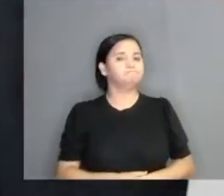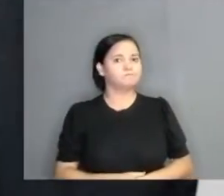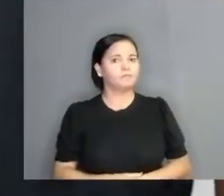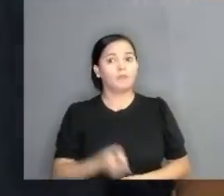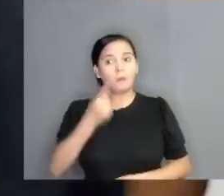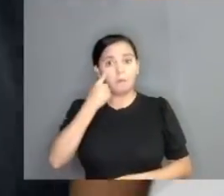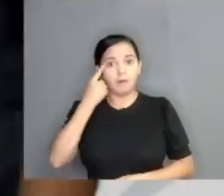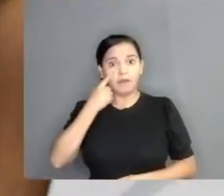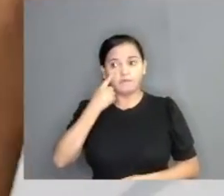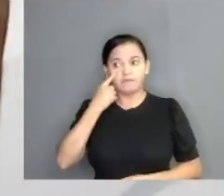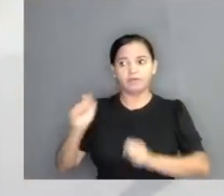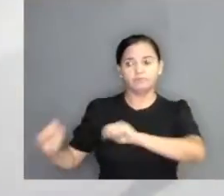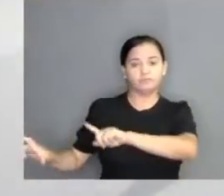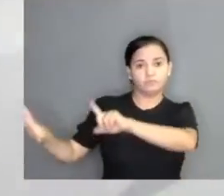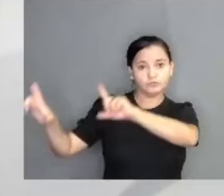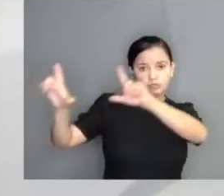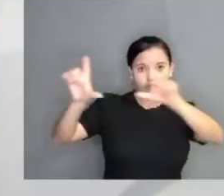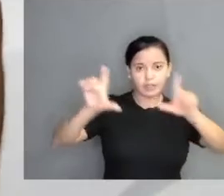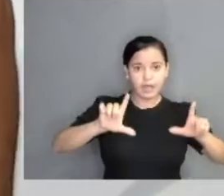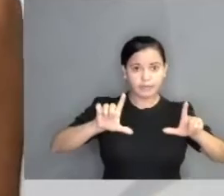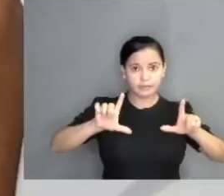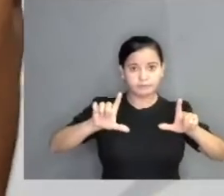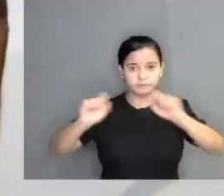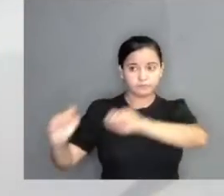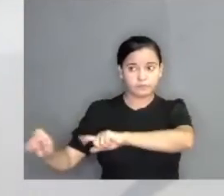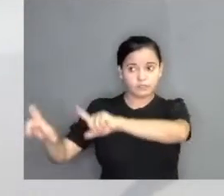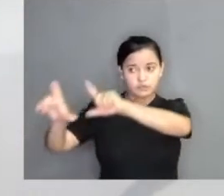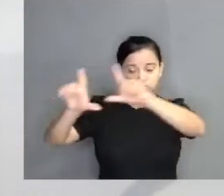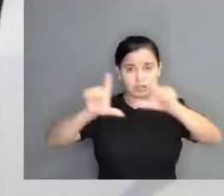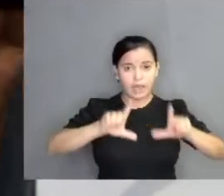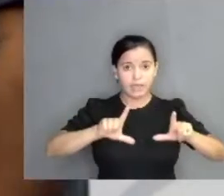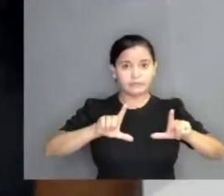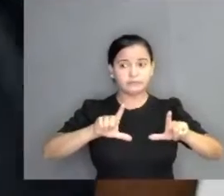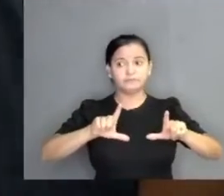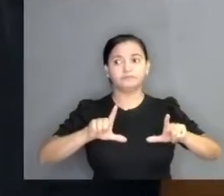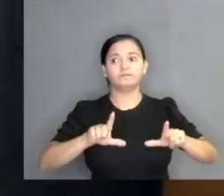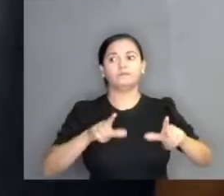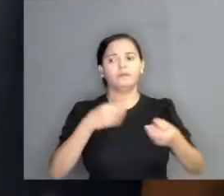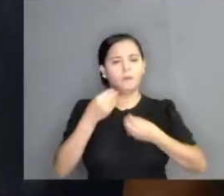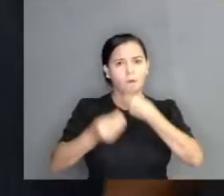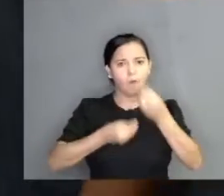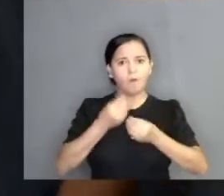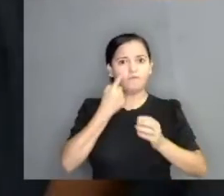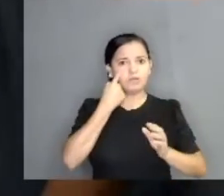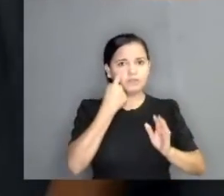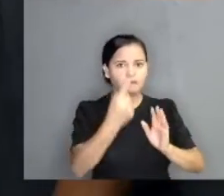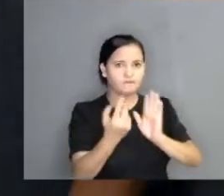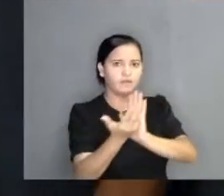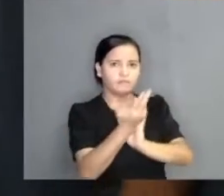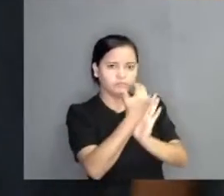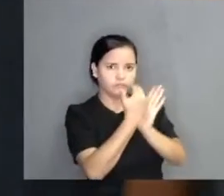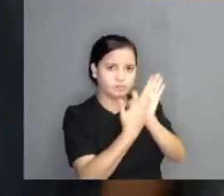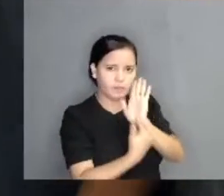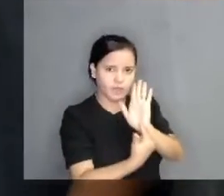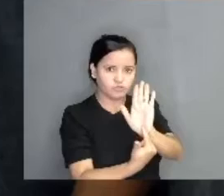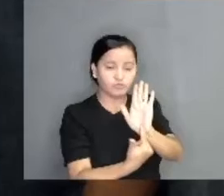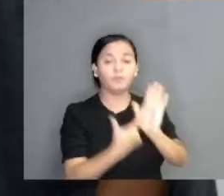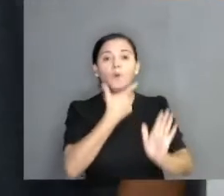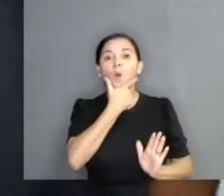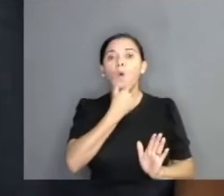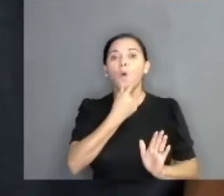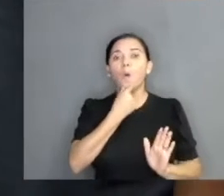Vamos ver a imagem do homem vitruviano. O homem vitruviano de Leonardo da Vinci é um famoso